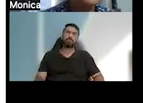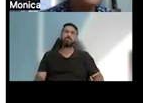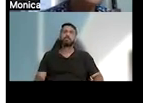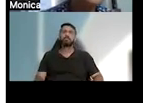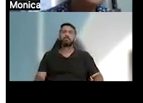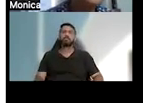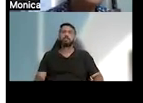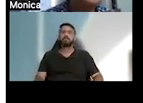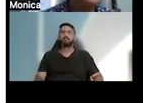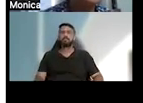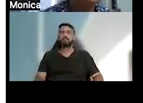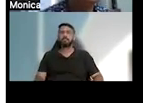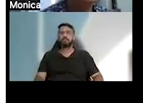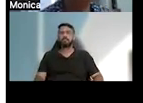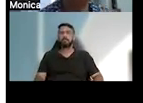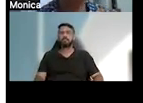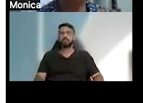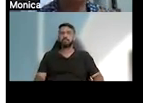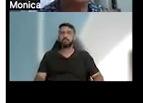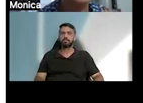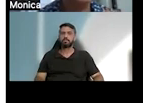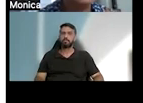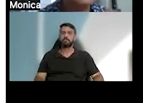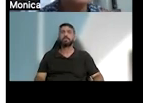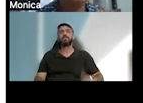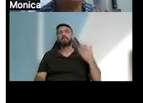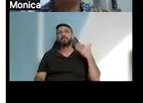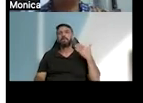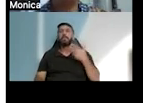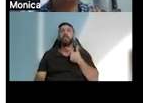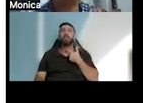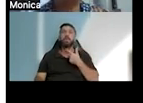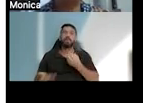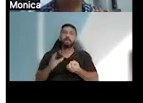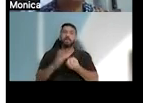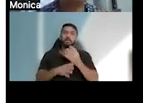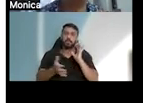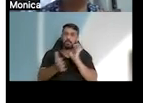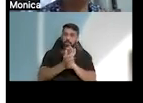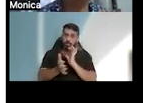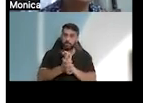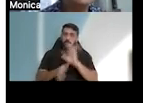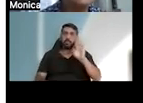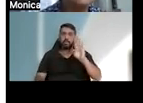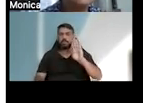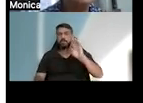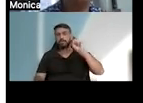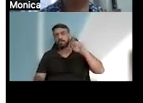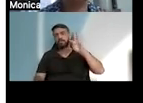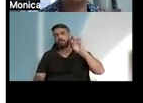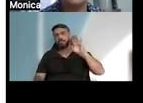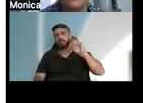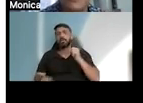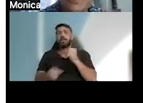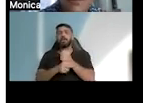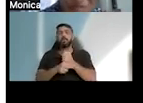Então, eu já há muito tempo estou querendo criar uma equipe de biologia sintética e em